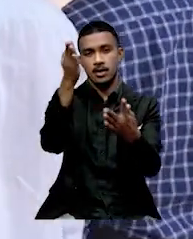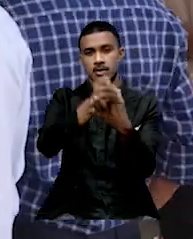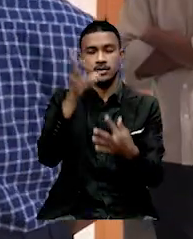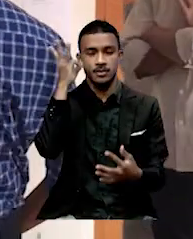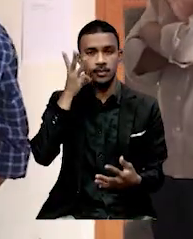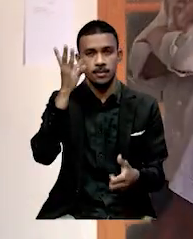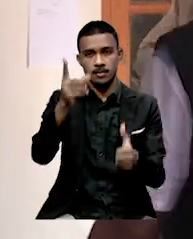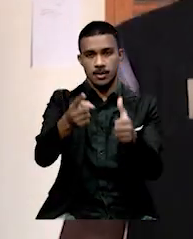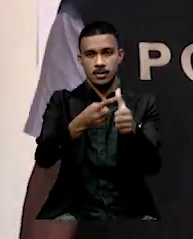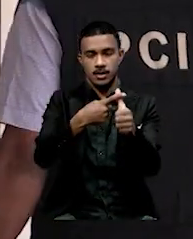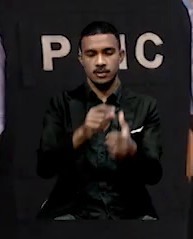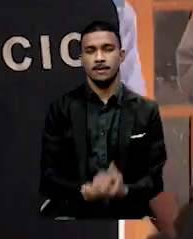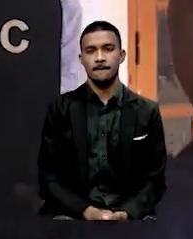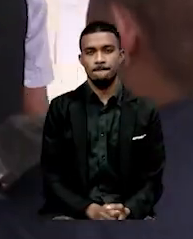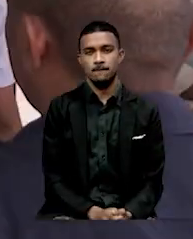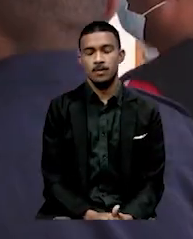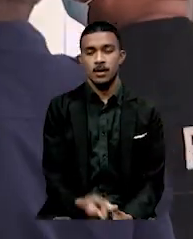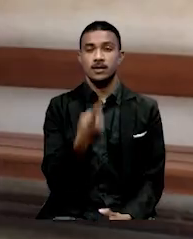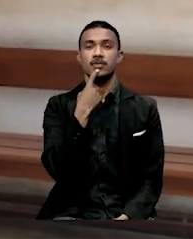Primeiro, a tu rato